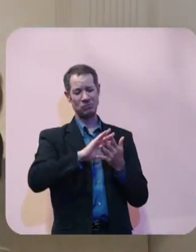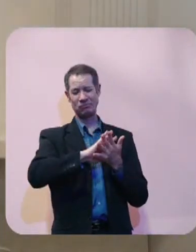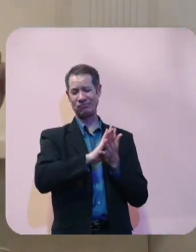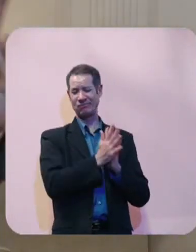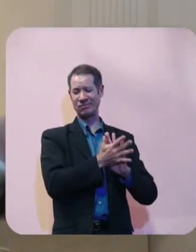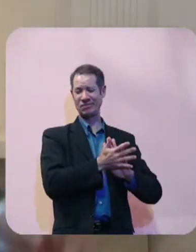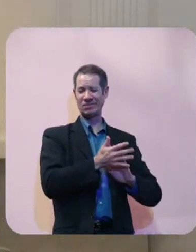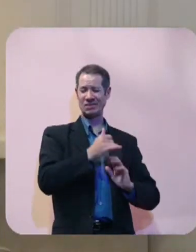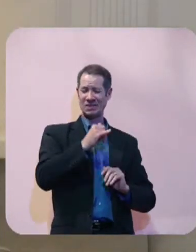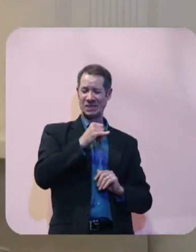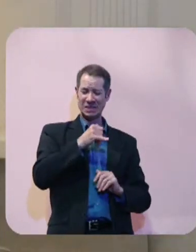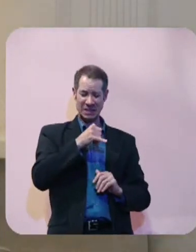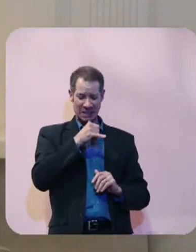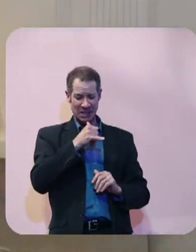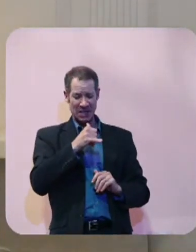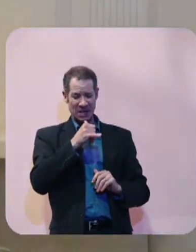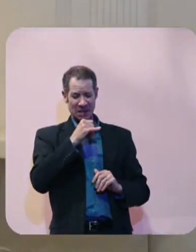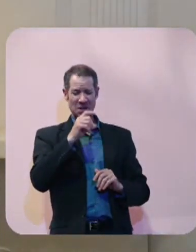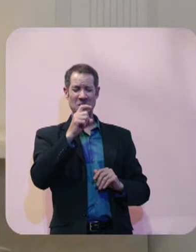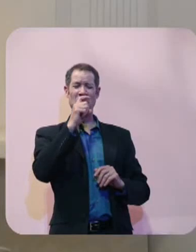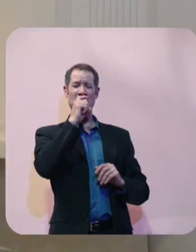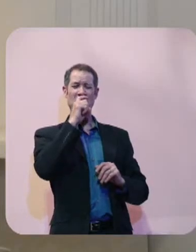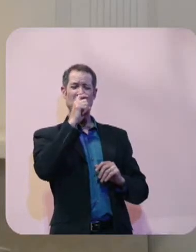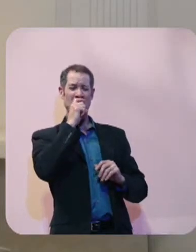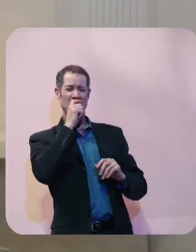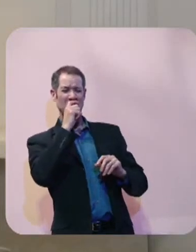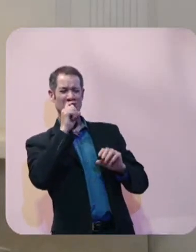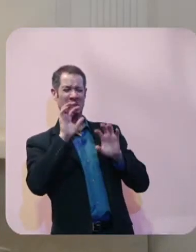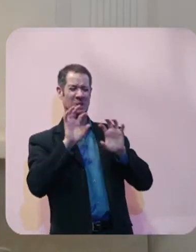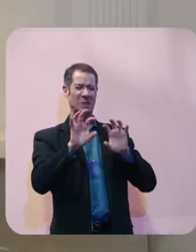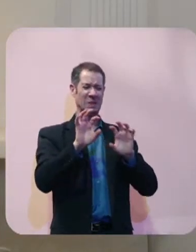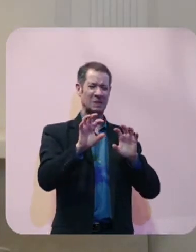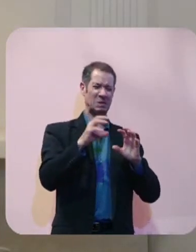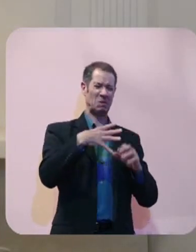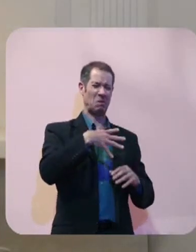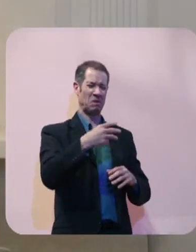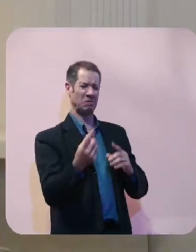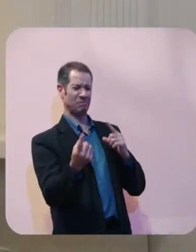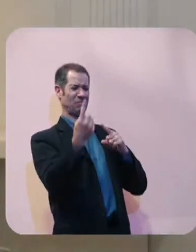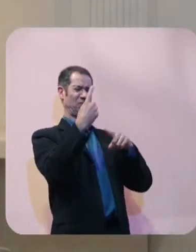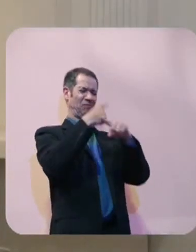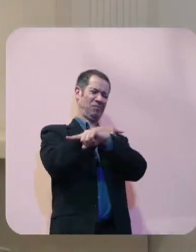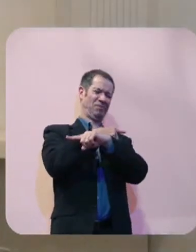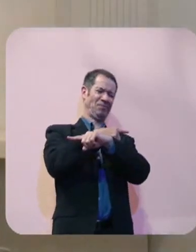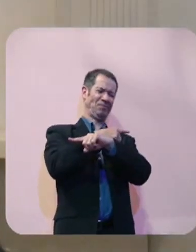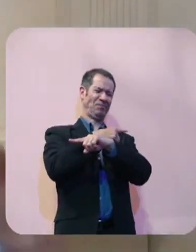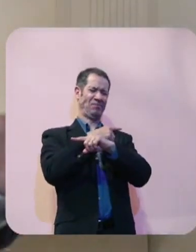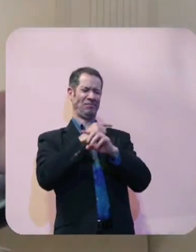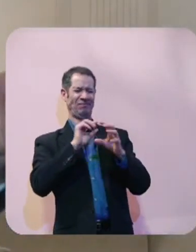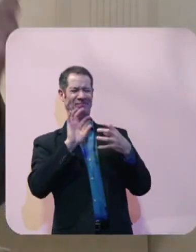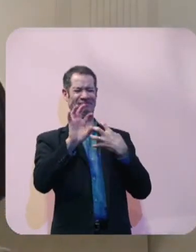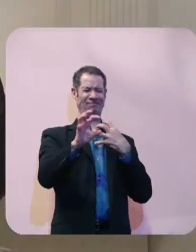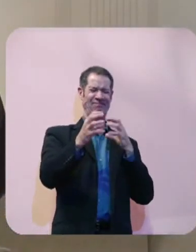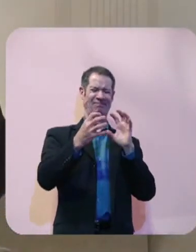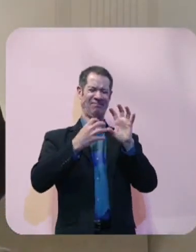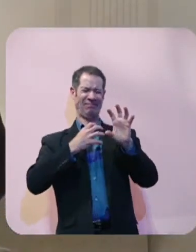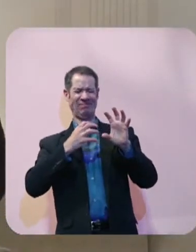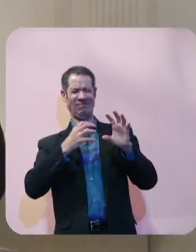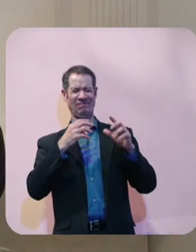tem pais que não conversam com filhos e tem filhos que não falam com pais. Senhor, eu quero te pedir um milagre